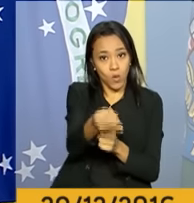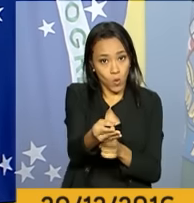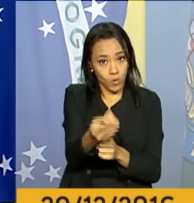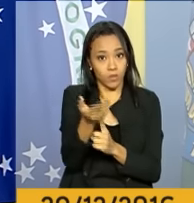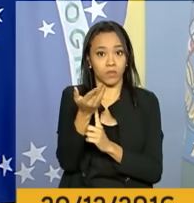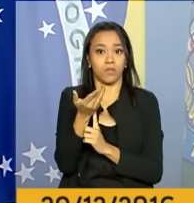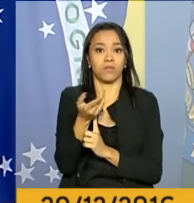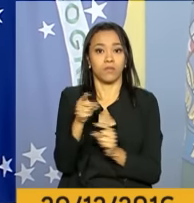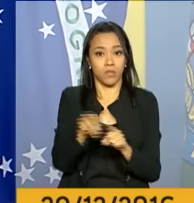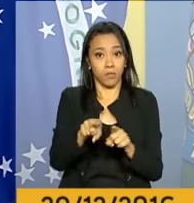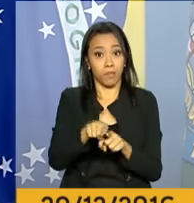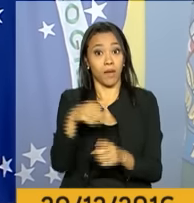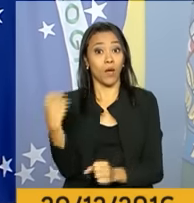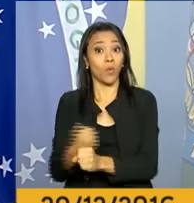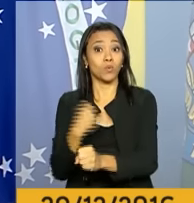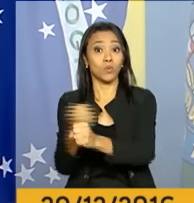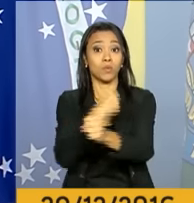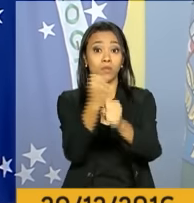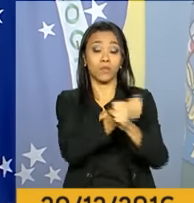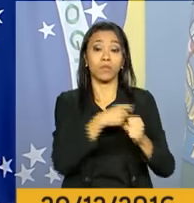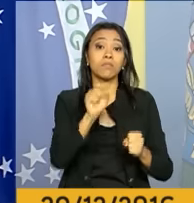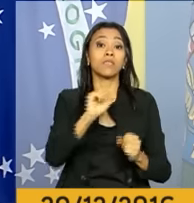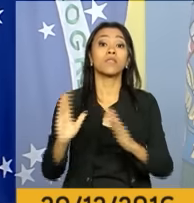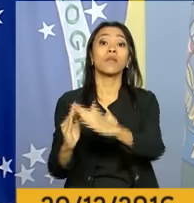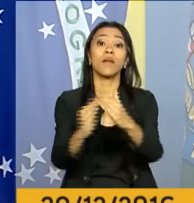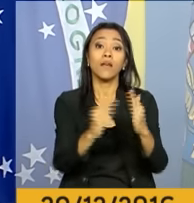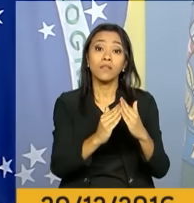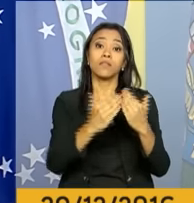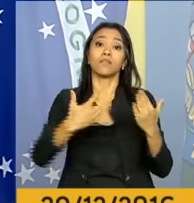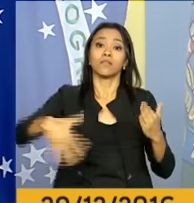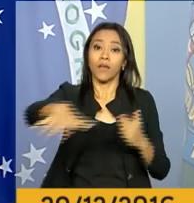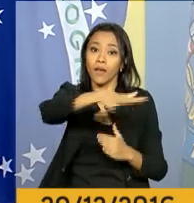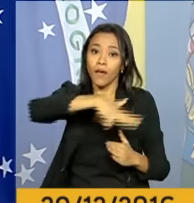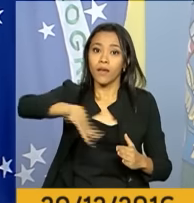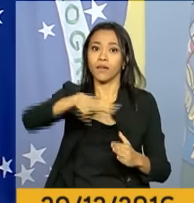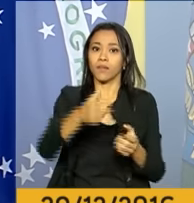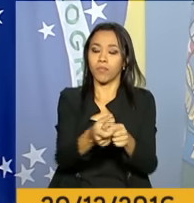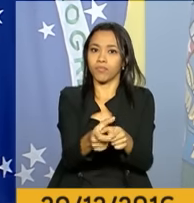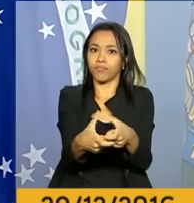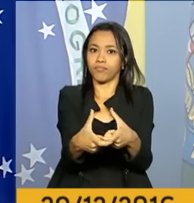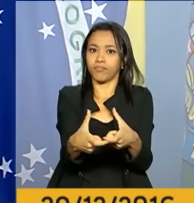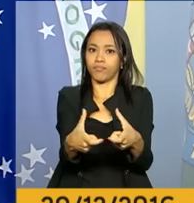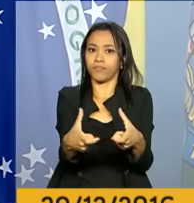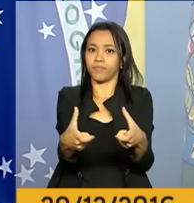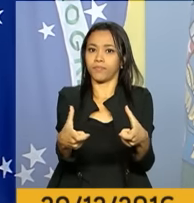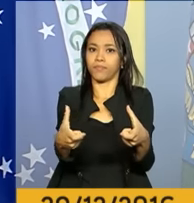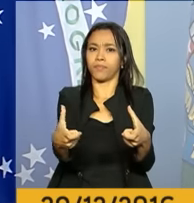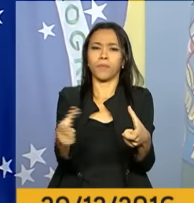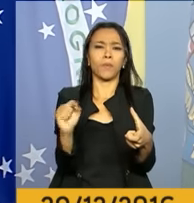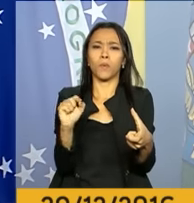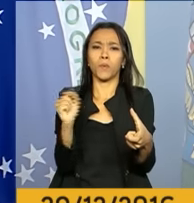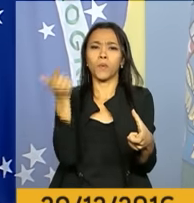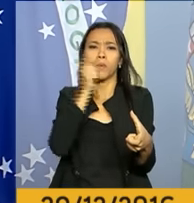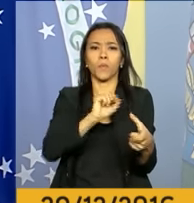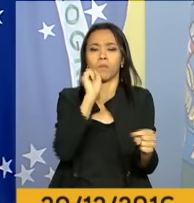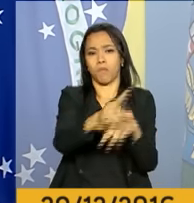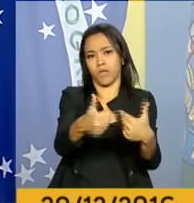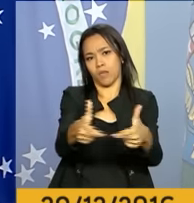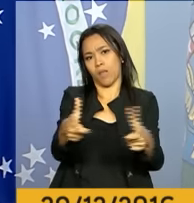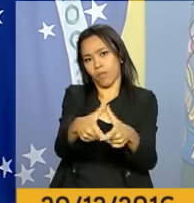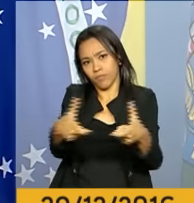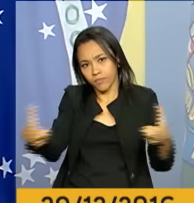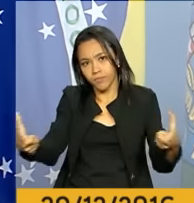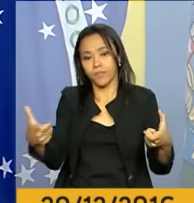incremento da construção civil que é onde mais se pode obter eh empregos